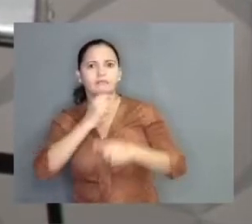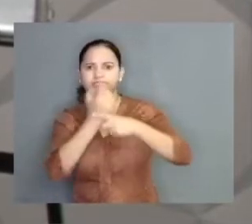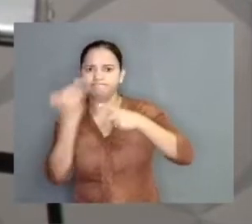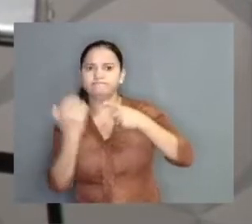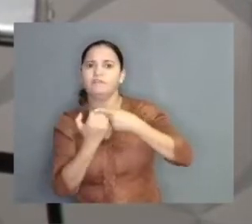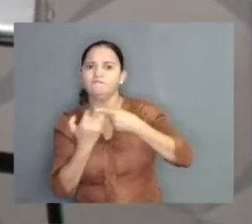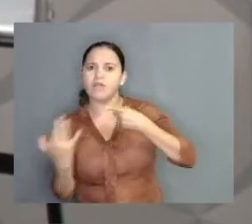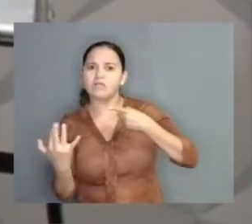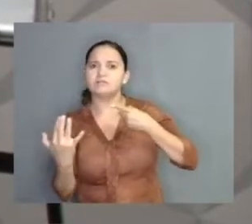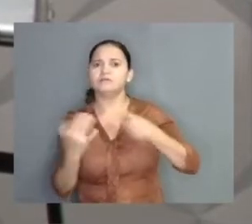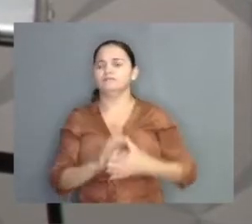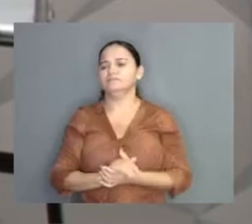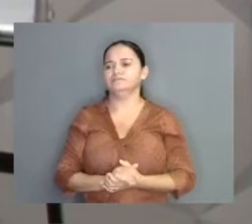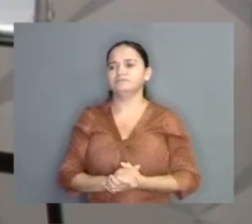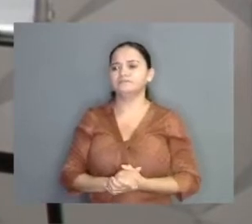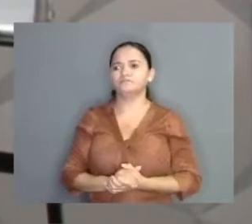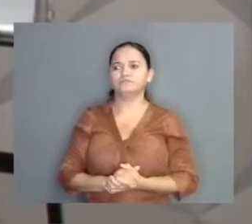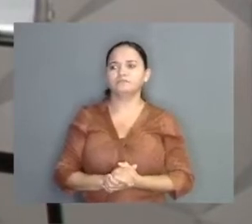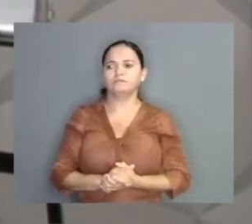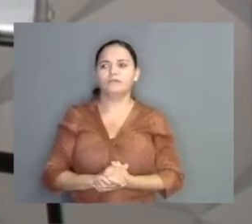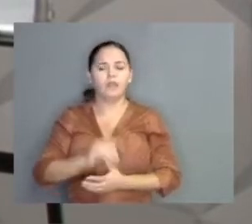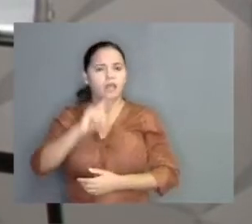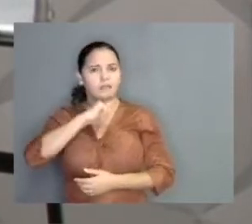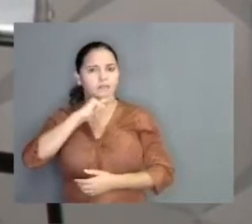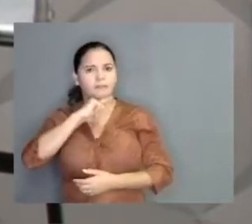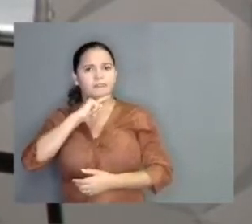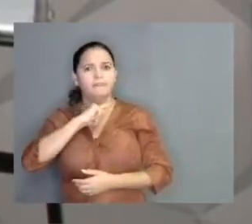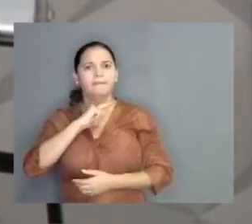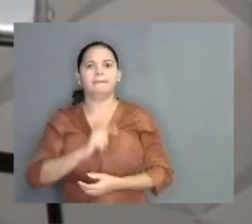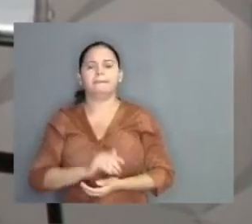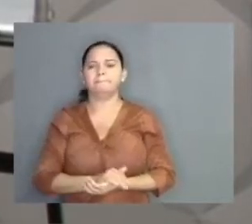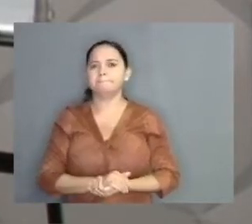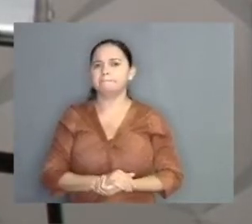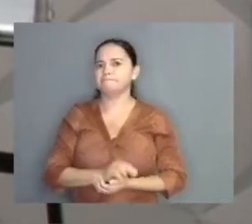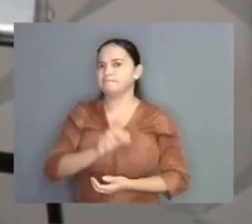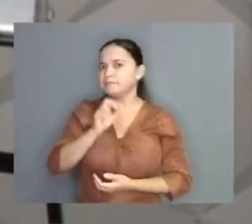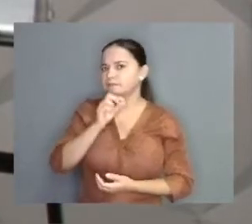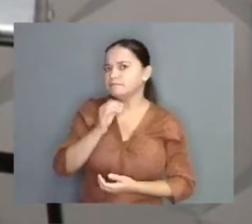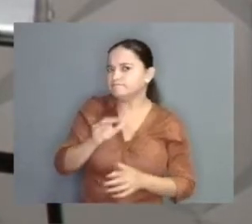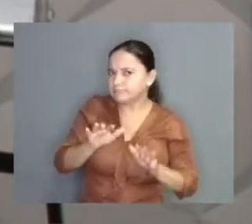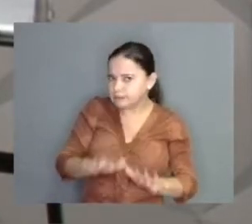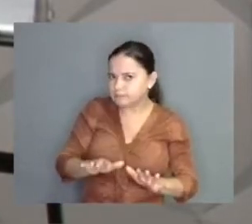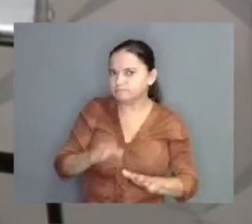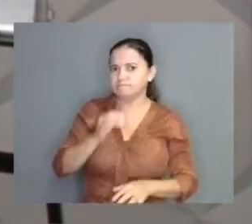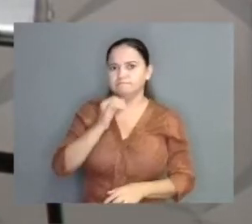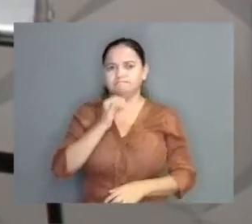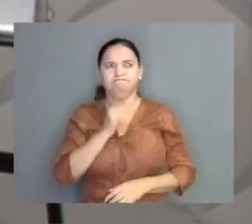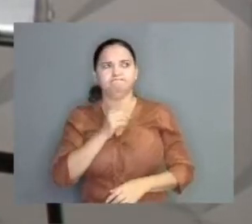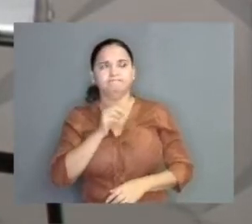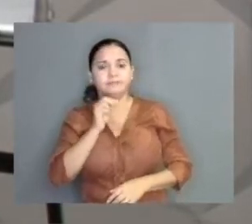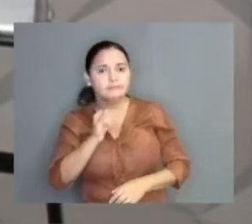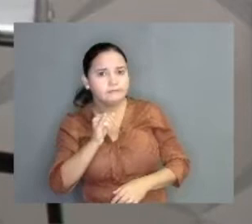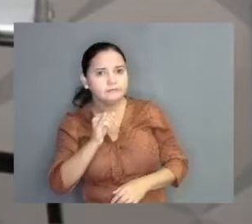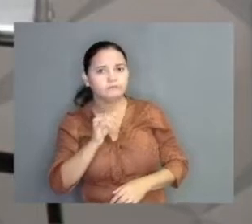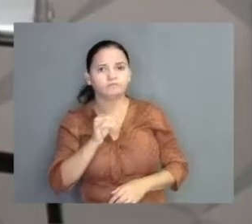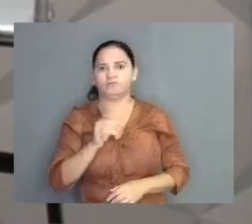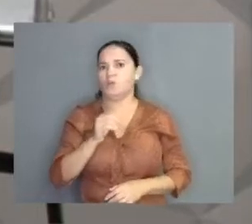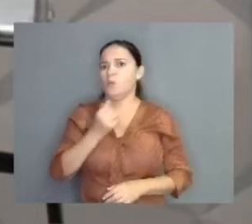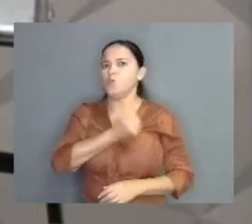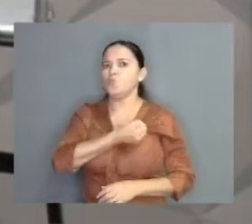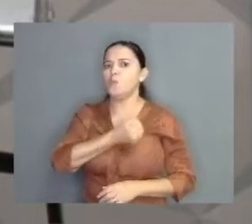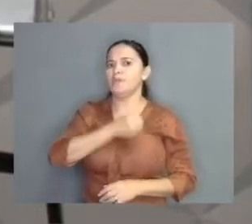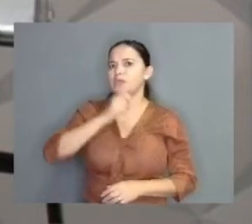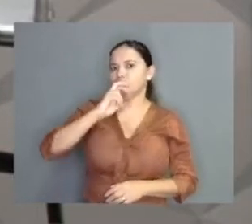1 na parte de baixo, tá certo? Então, se o número 5 normal, ele pode